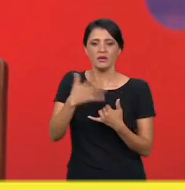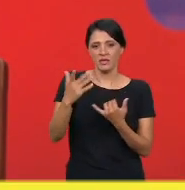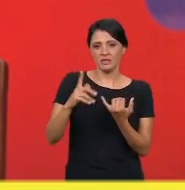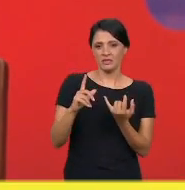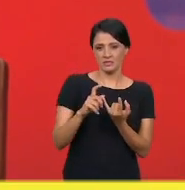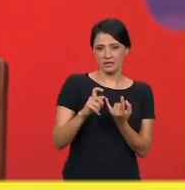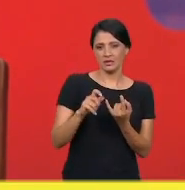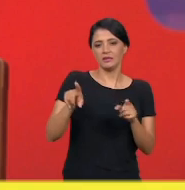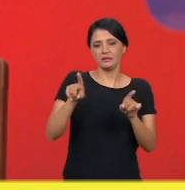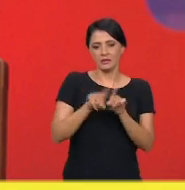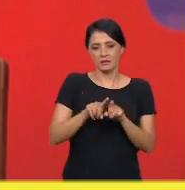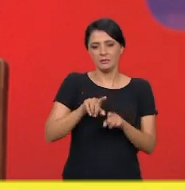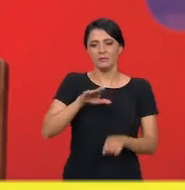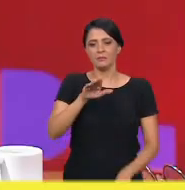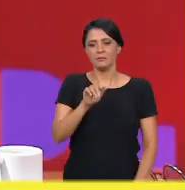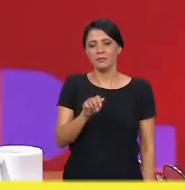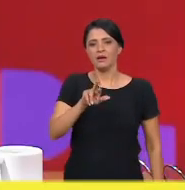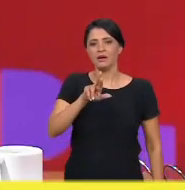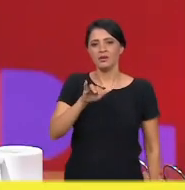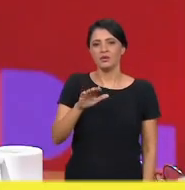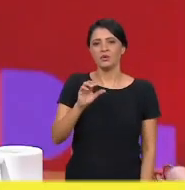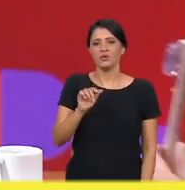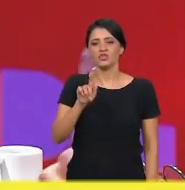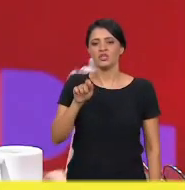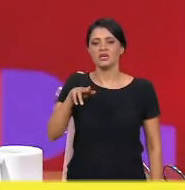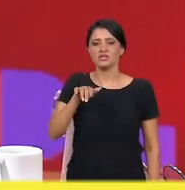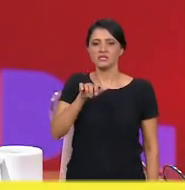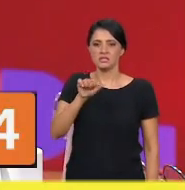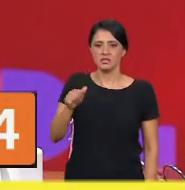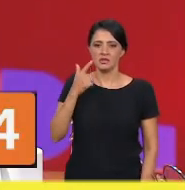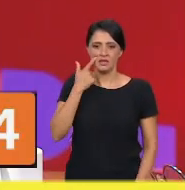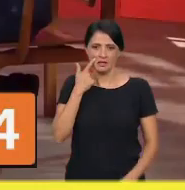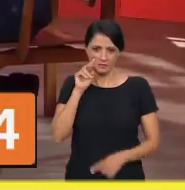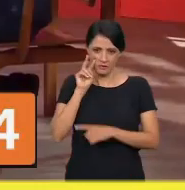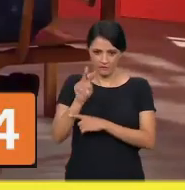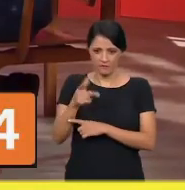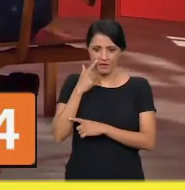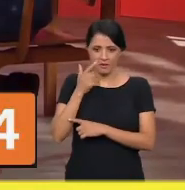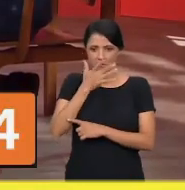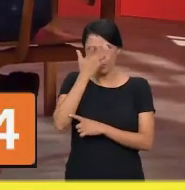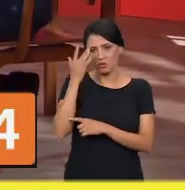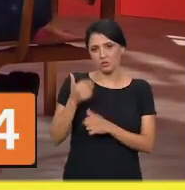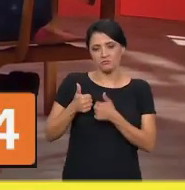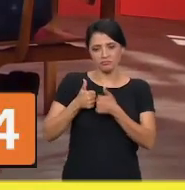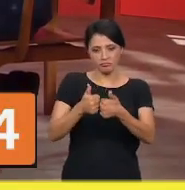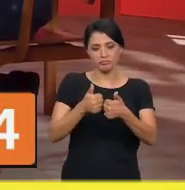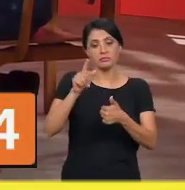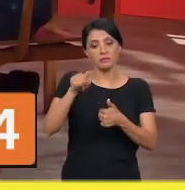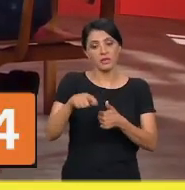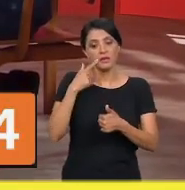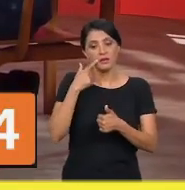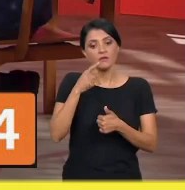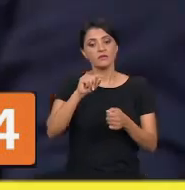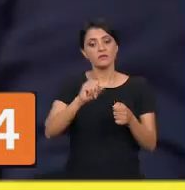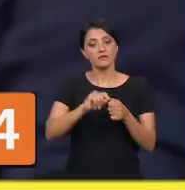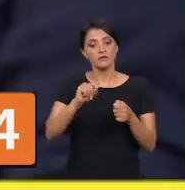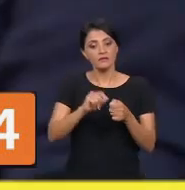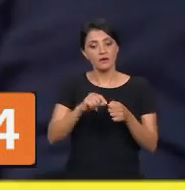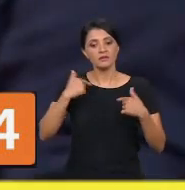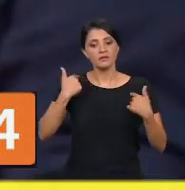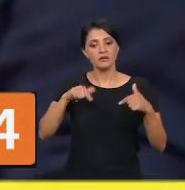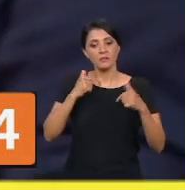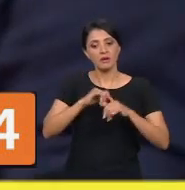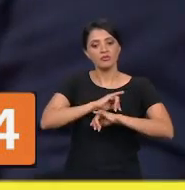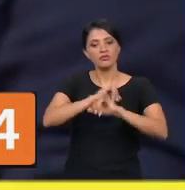Instagram também, né? Bariogênese, né? Para as pessoas, não sei se vai dar para ver aqui, mas para as pessoas que quiserem seguir, porque você faz, enfim, esse trabalho de